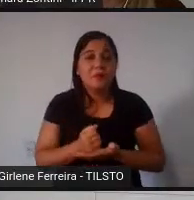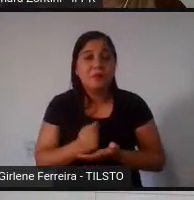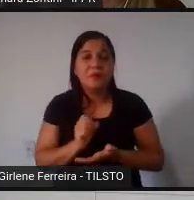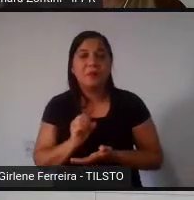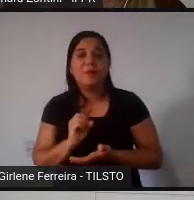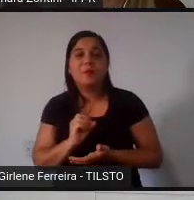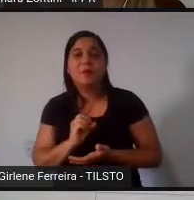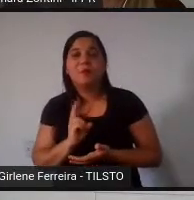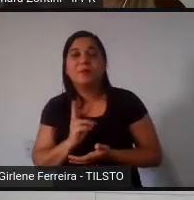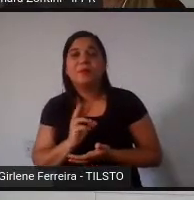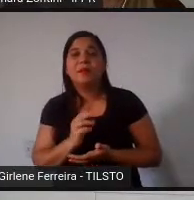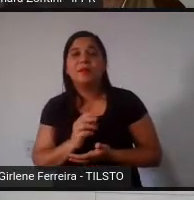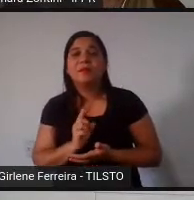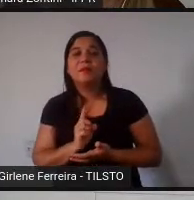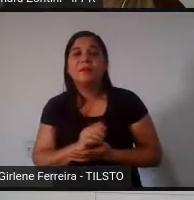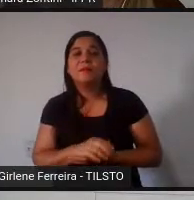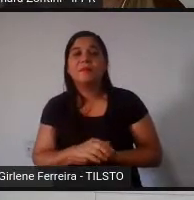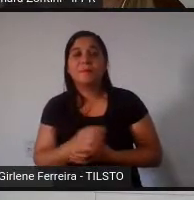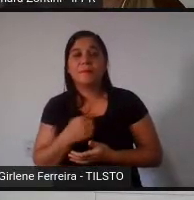Bom, por exemplo,